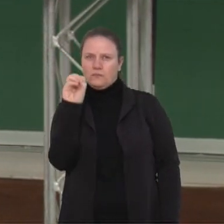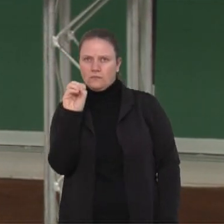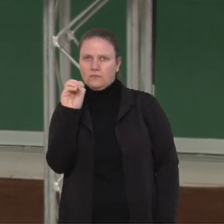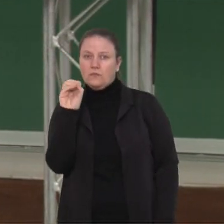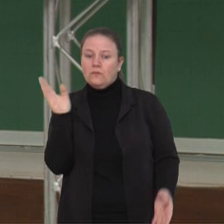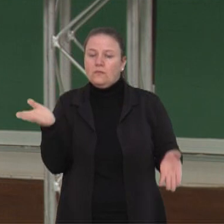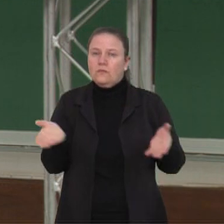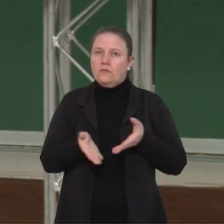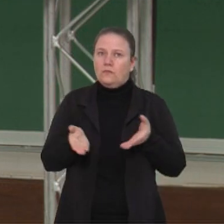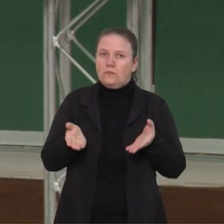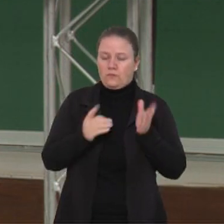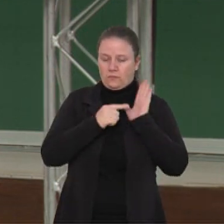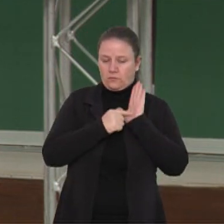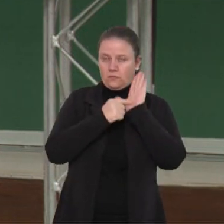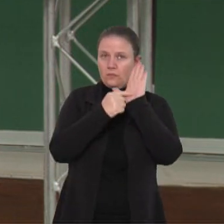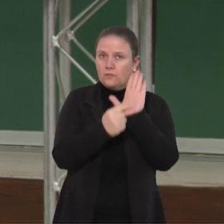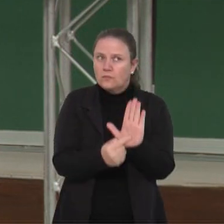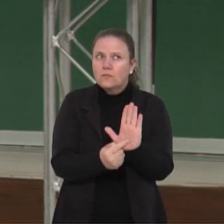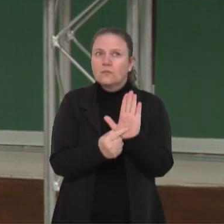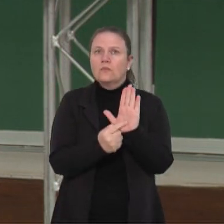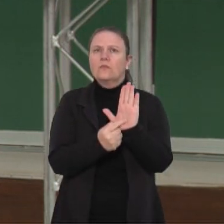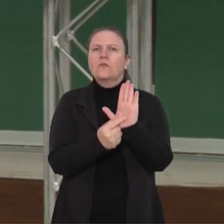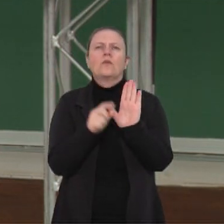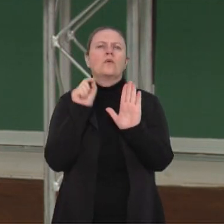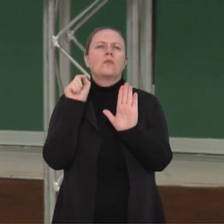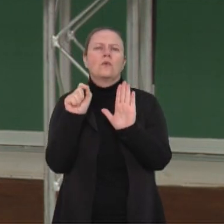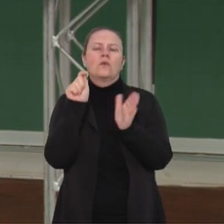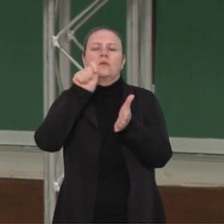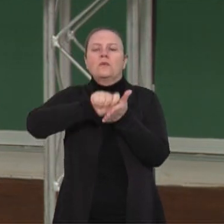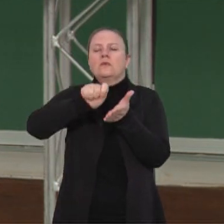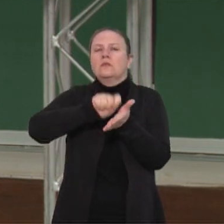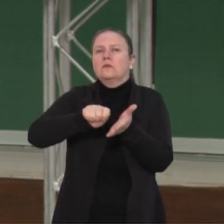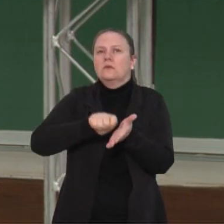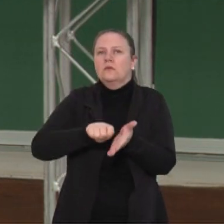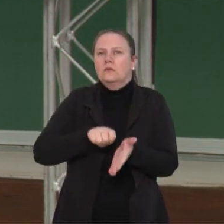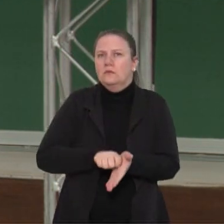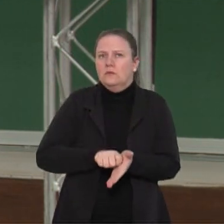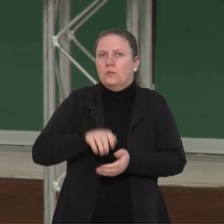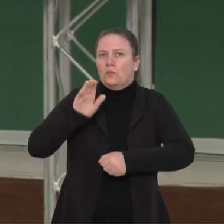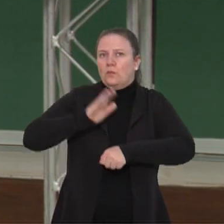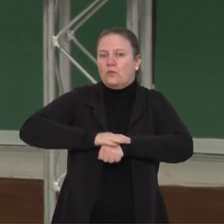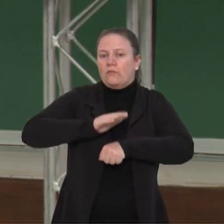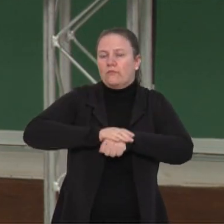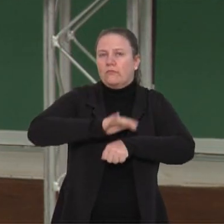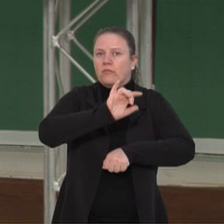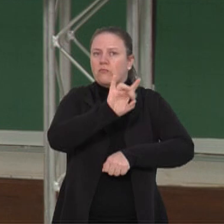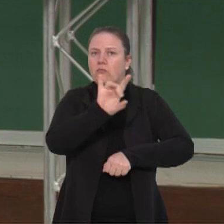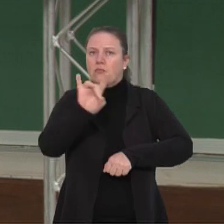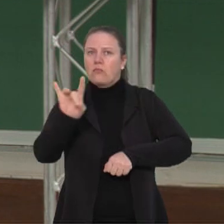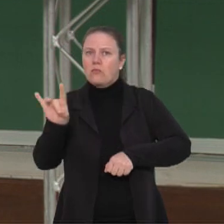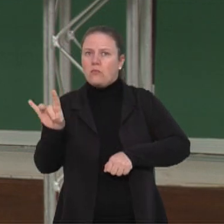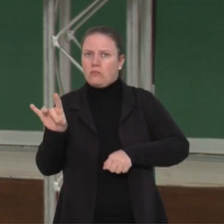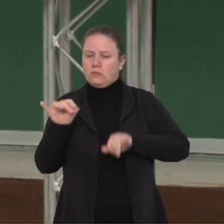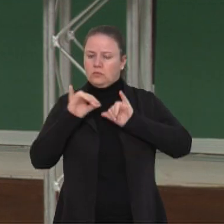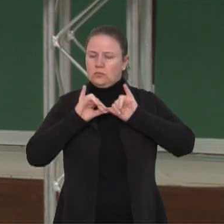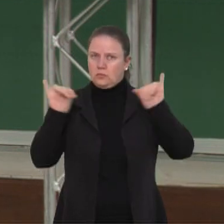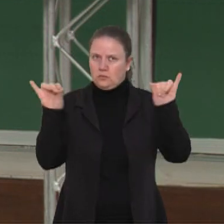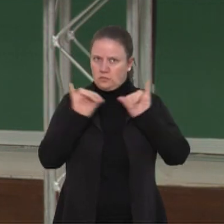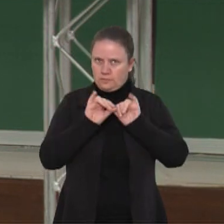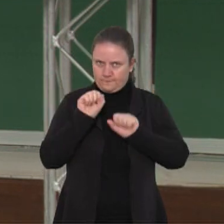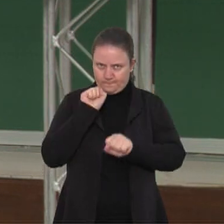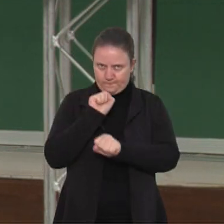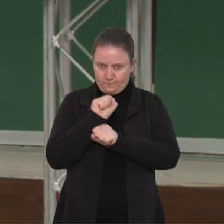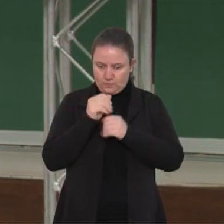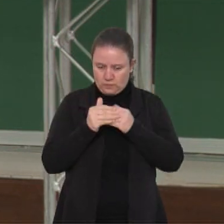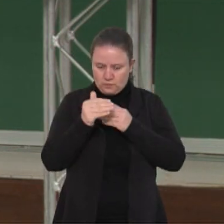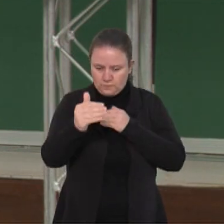uma indicação para vocês produzirem um texto informativo, então mais ao final da aula.